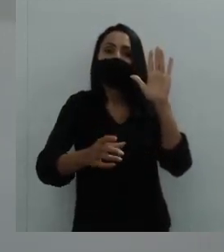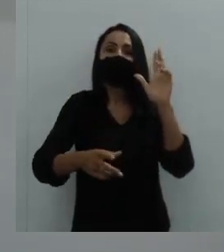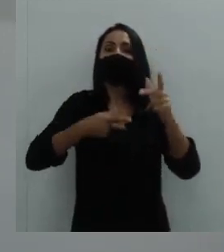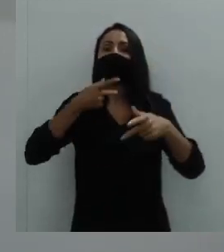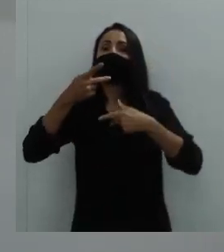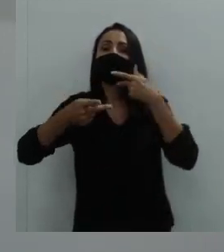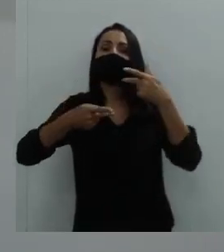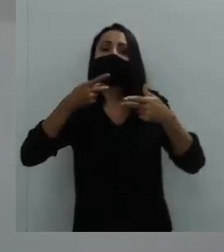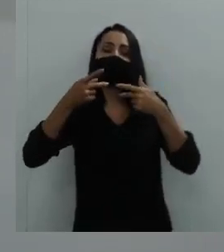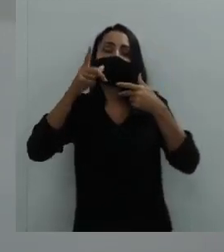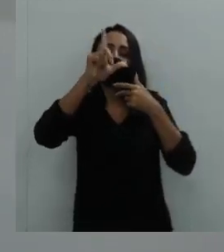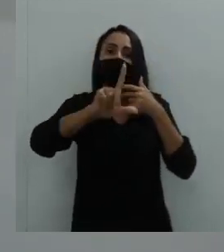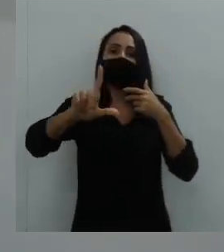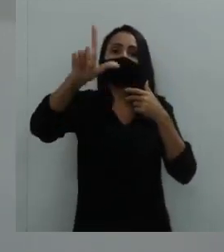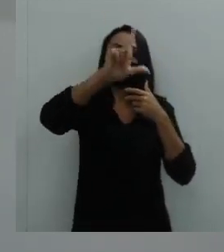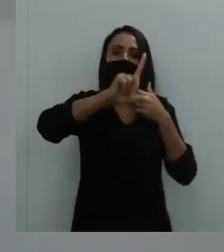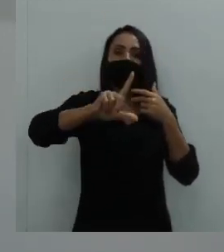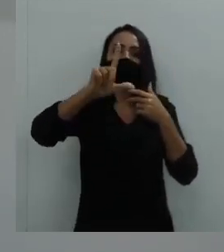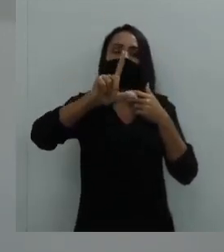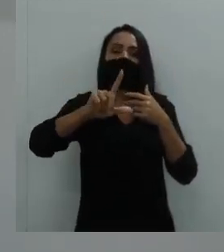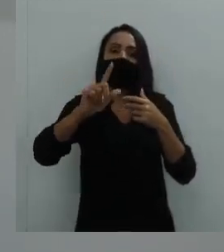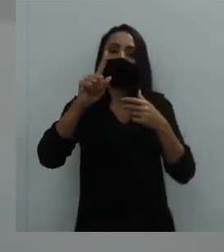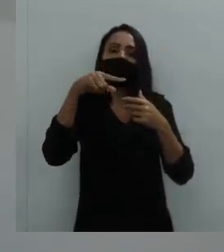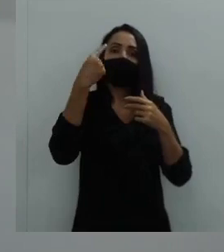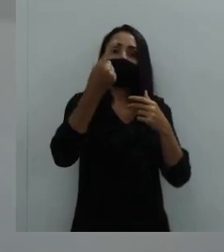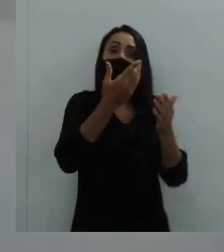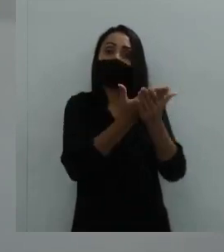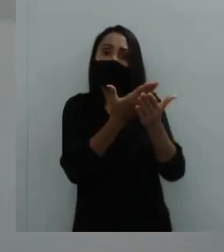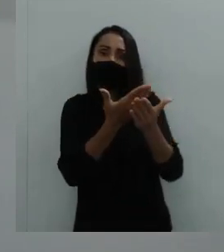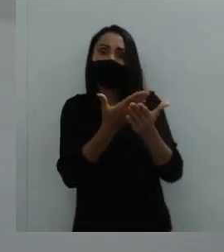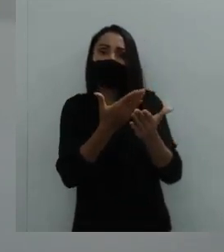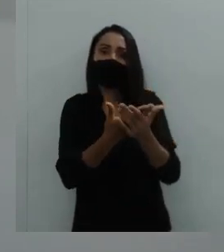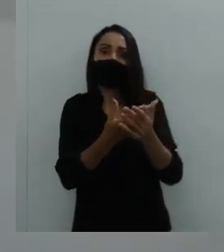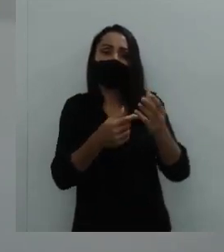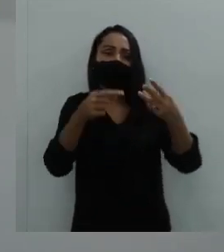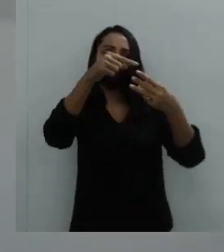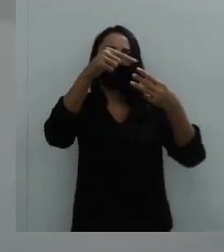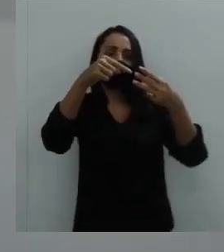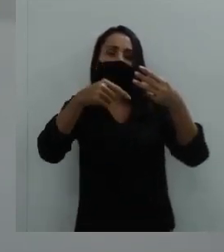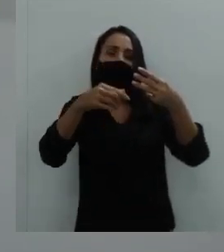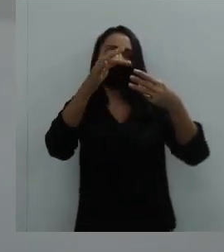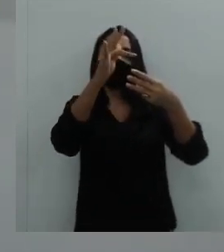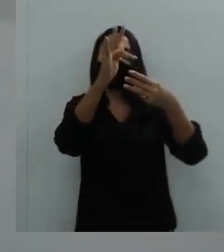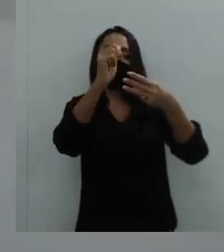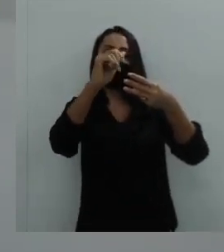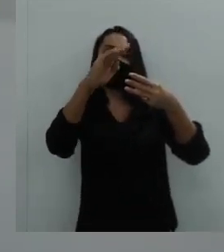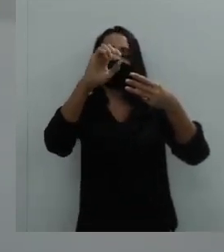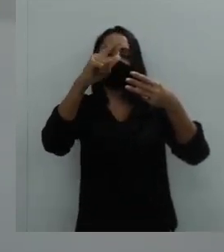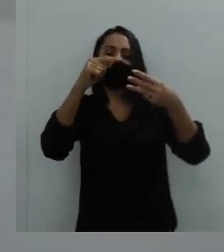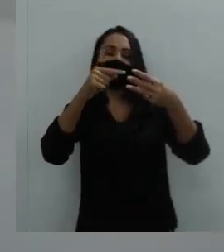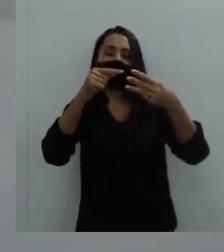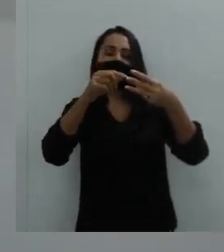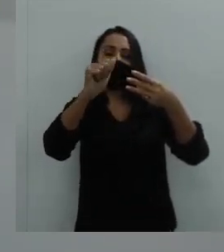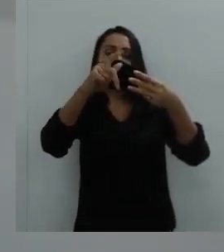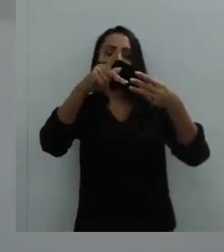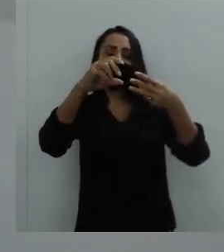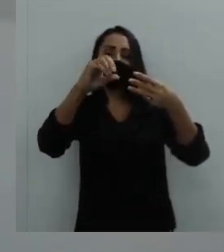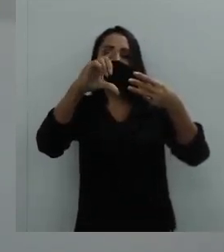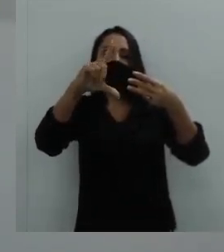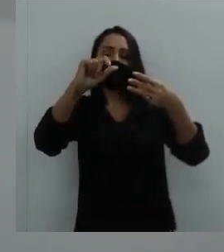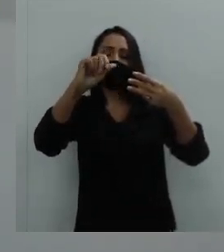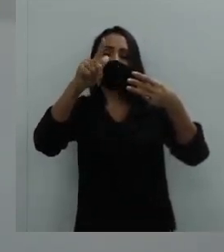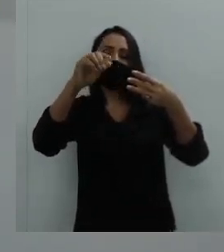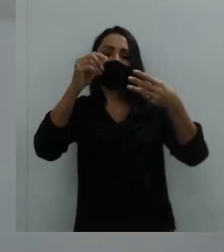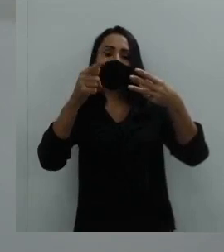da literatura que nós vimos, certo? O apólogo, a fábula, não foi isso? A parábola. E